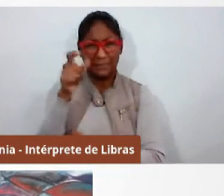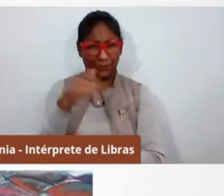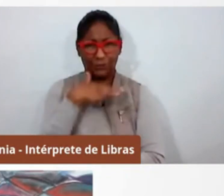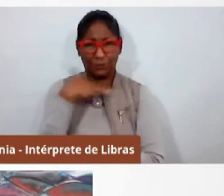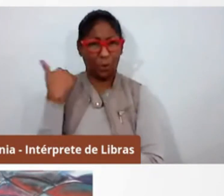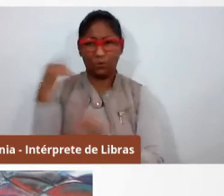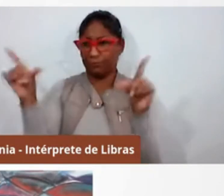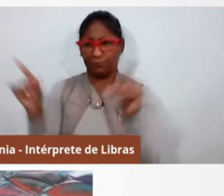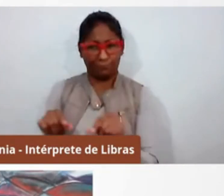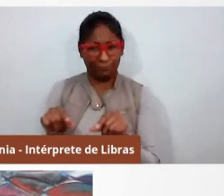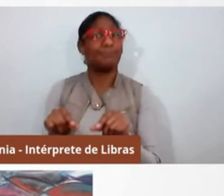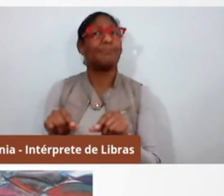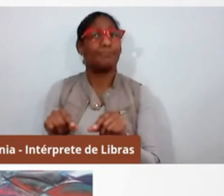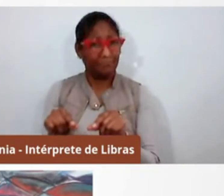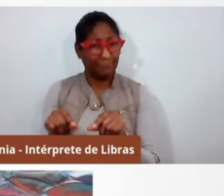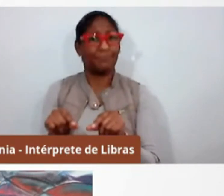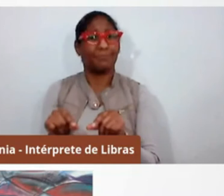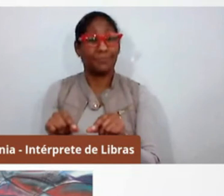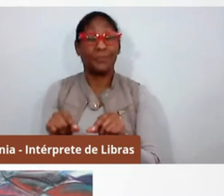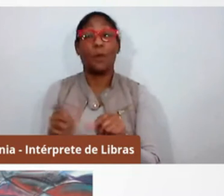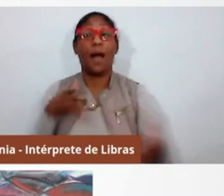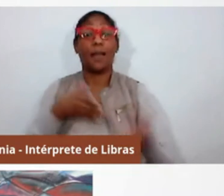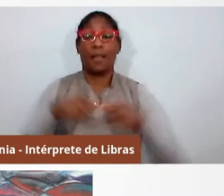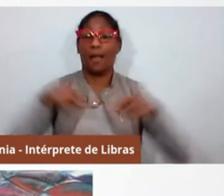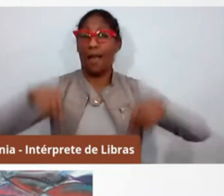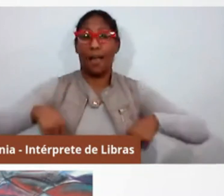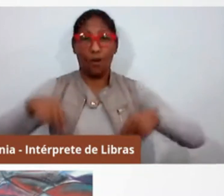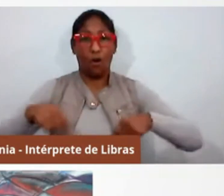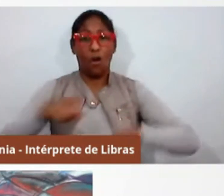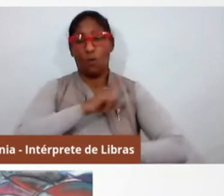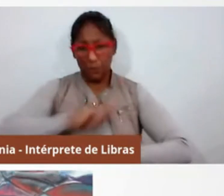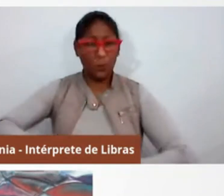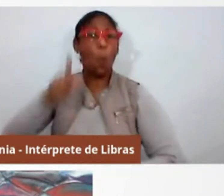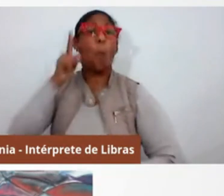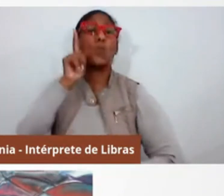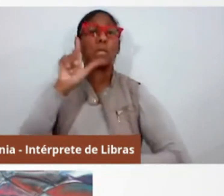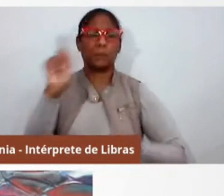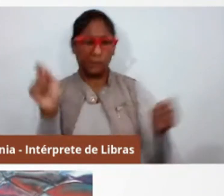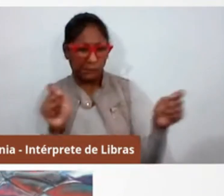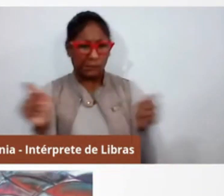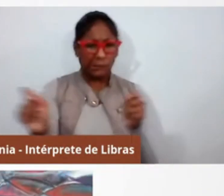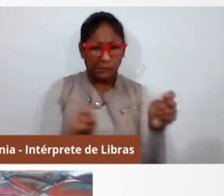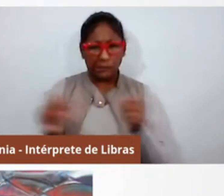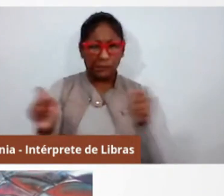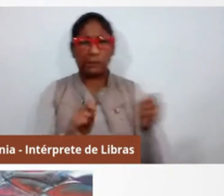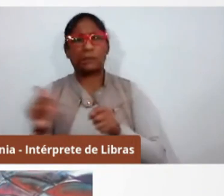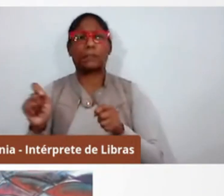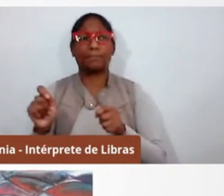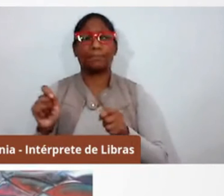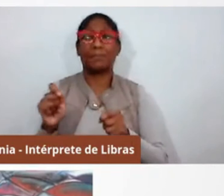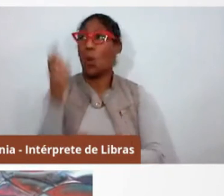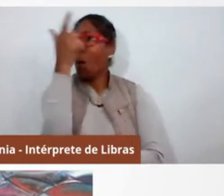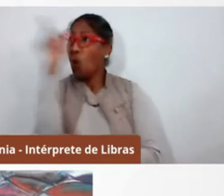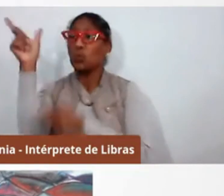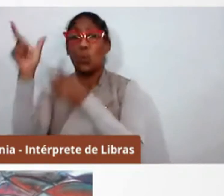mil. Isso significa que até o momento o estado tem conseguido evitar a tragédia que aconteceu em outros